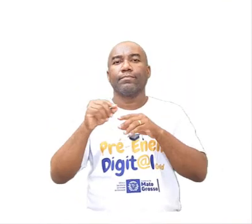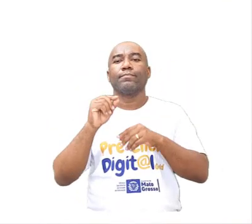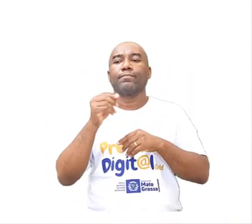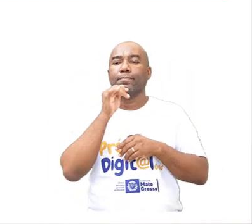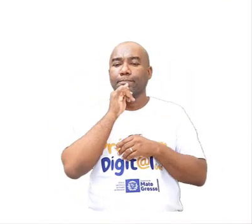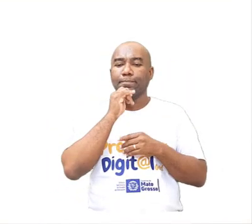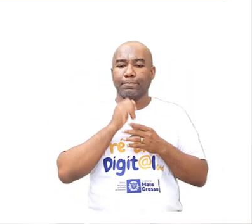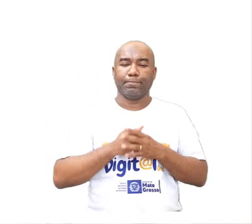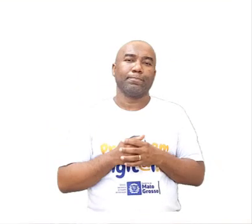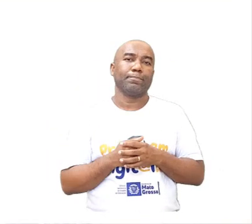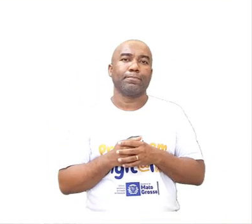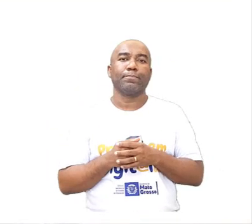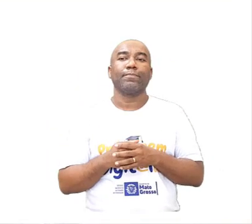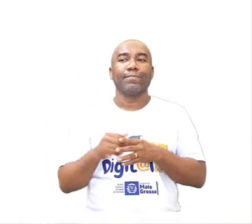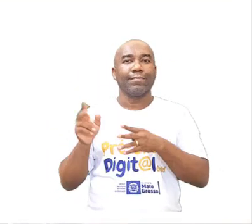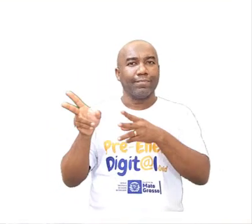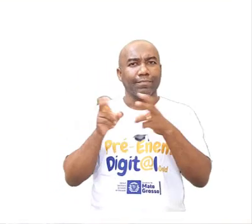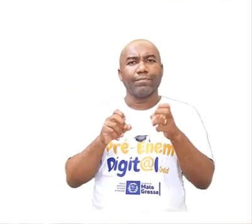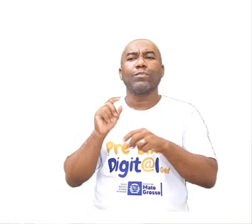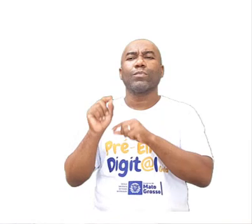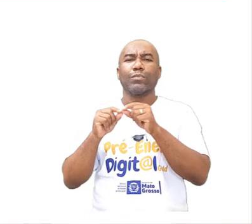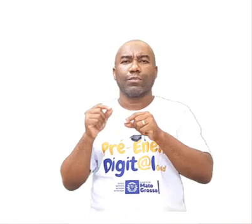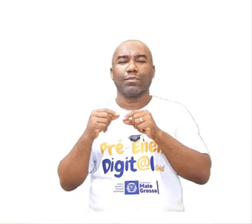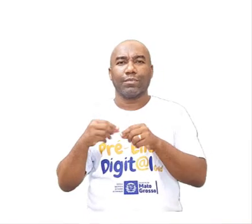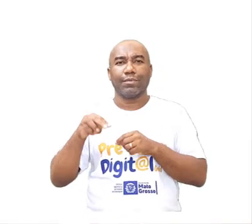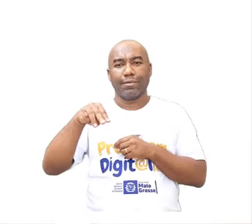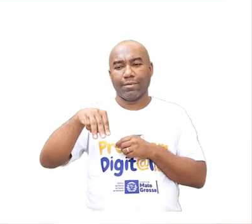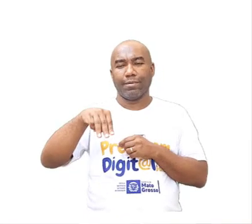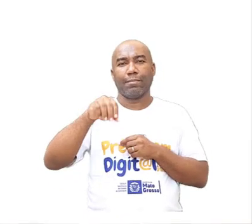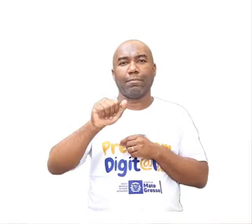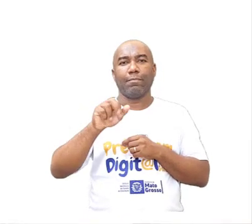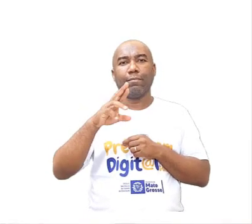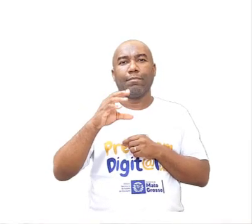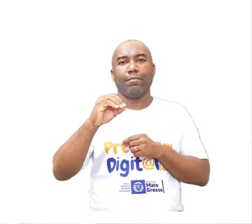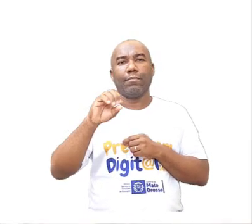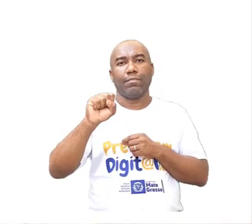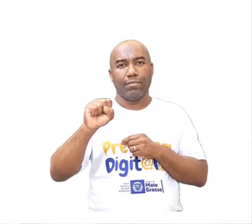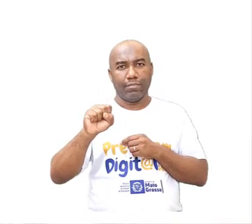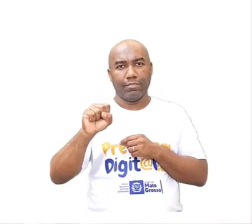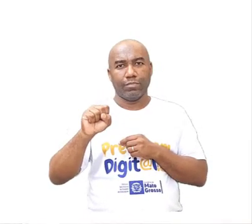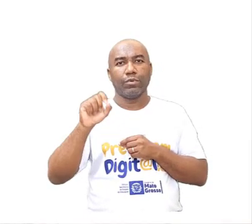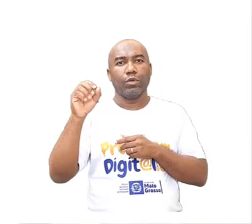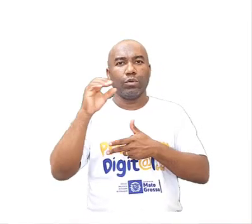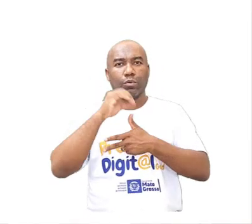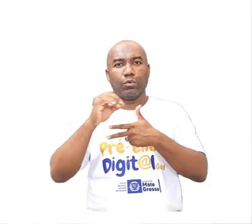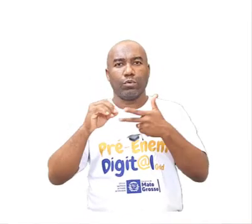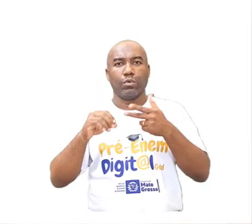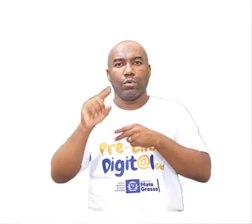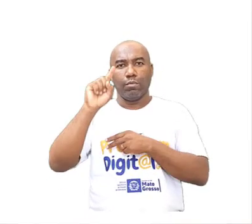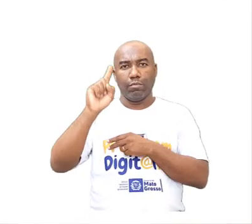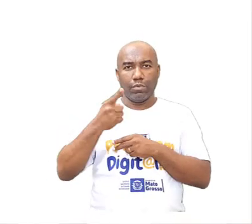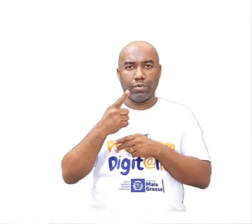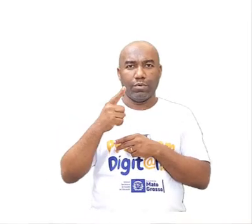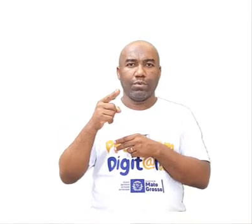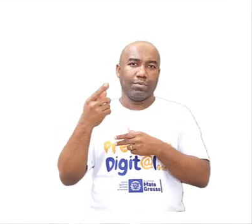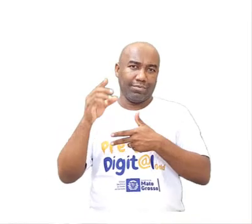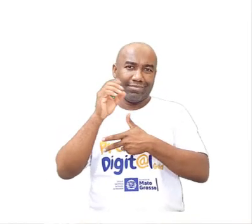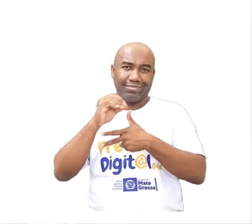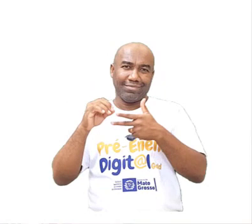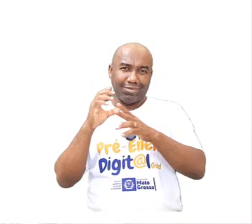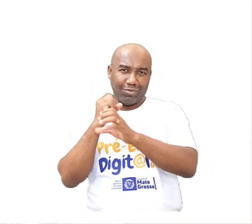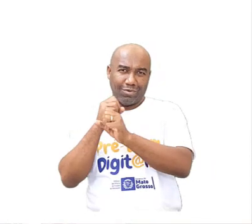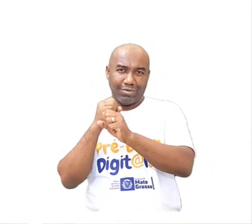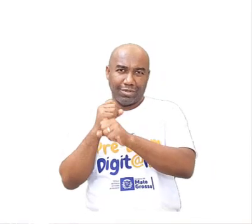melhor. Eu coloquei aqui para você o detalhamento do Marcos Vinícius, que tirou 1000 em 2018. E ele detalhou o